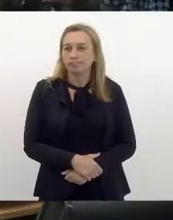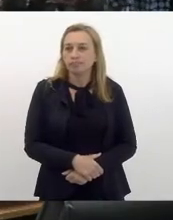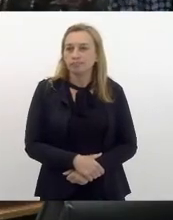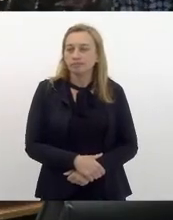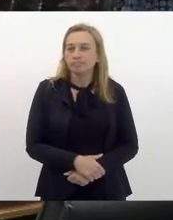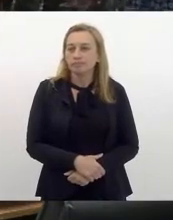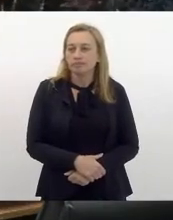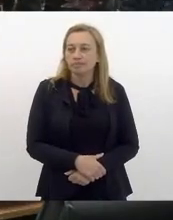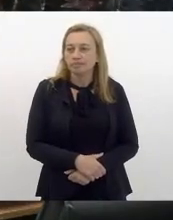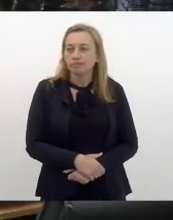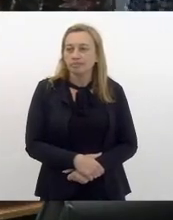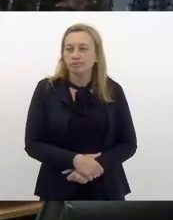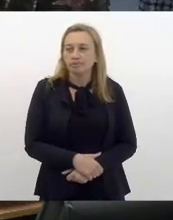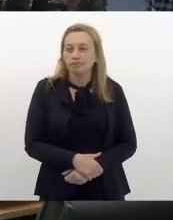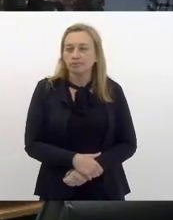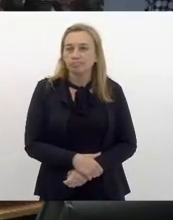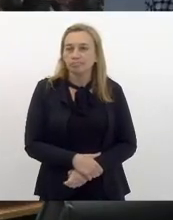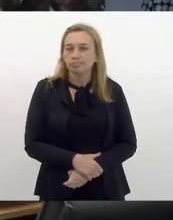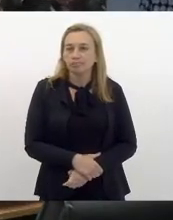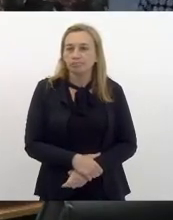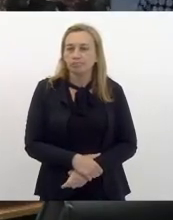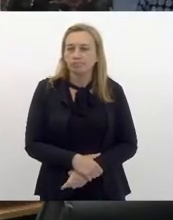E aí